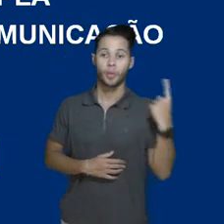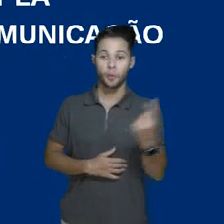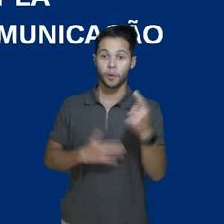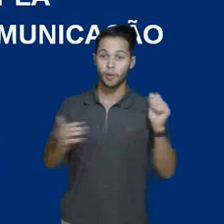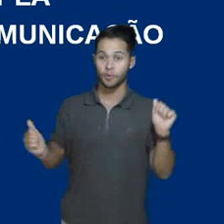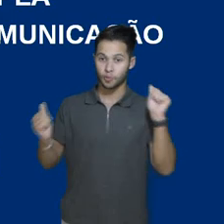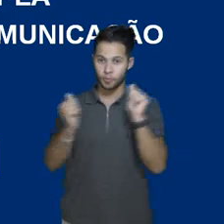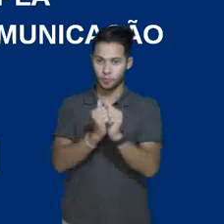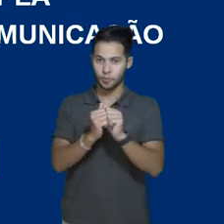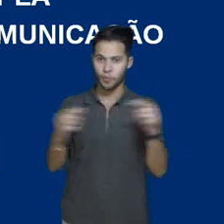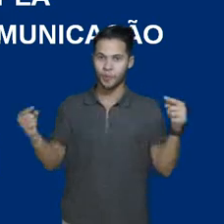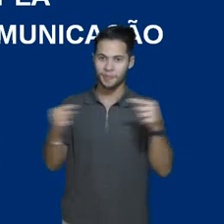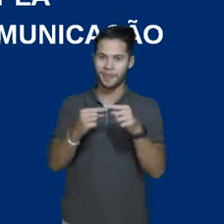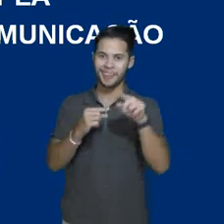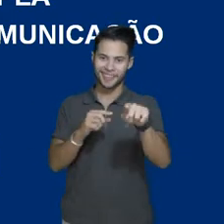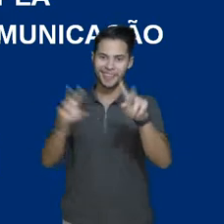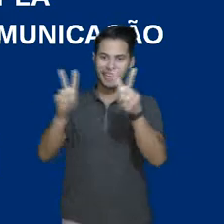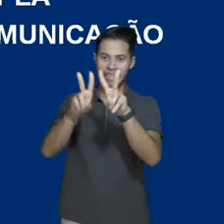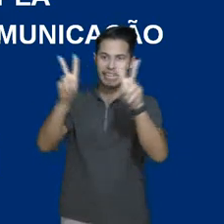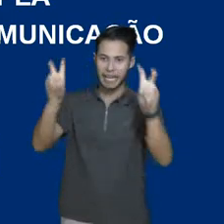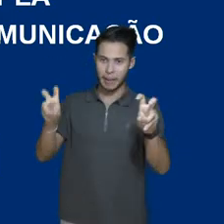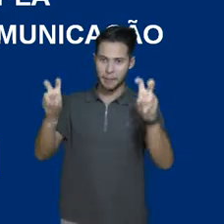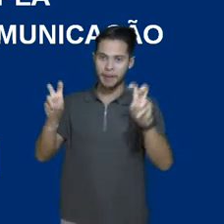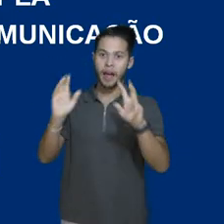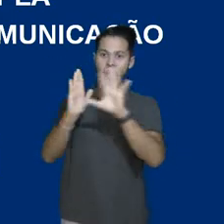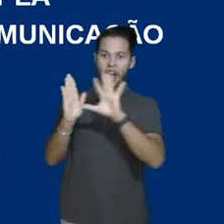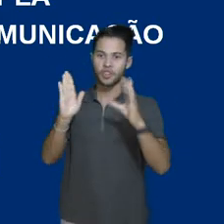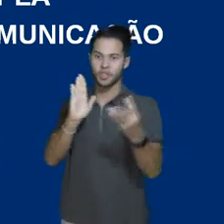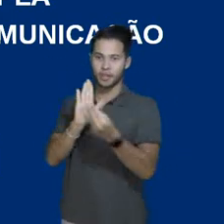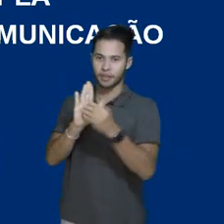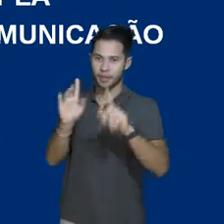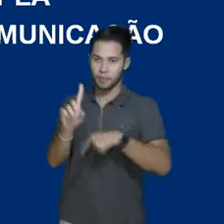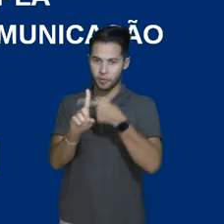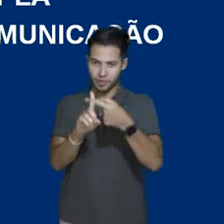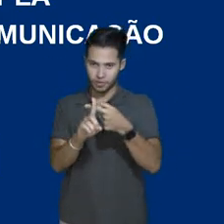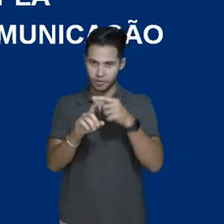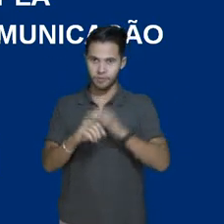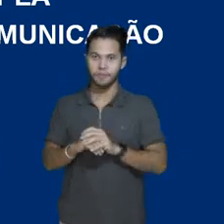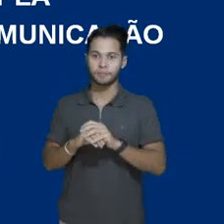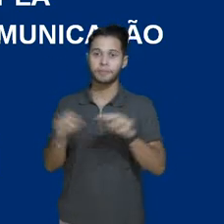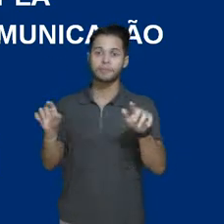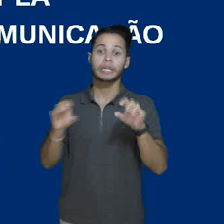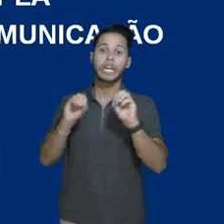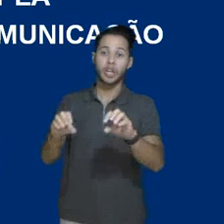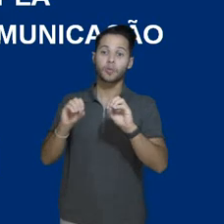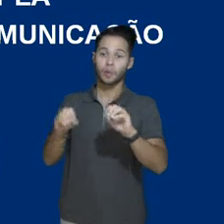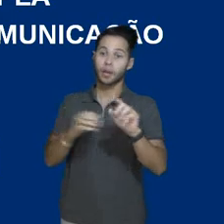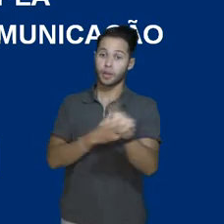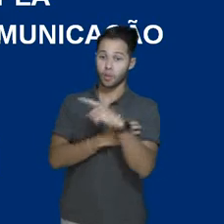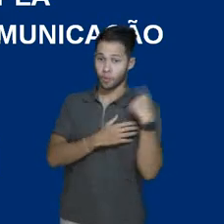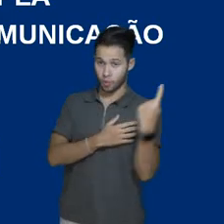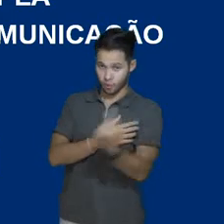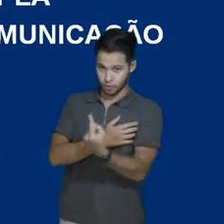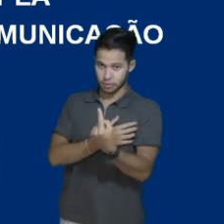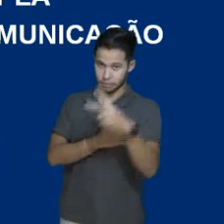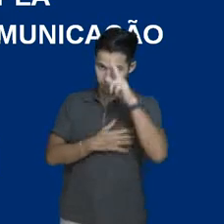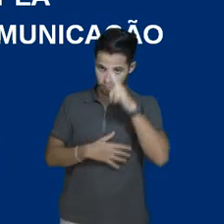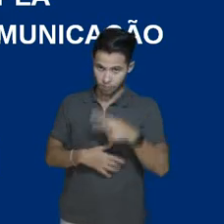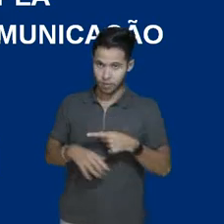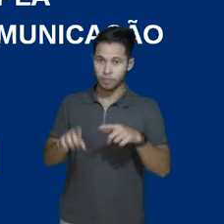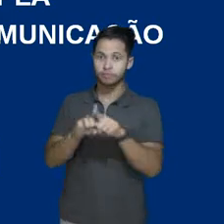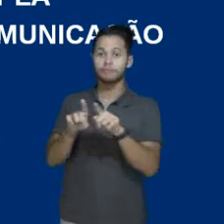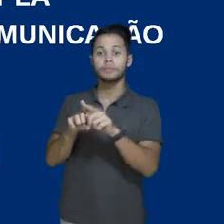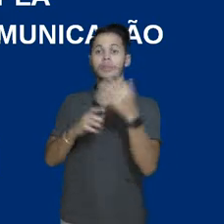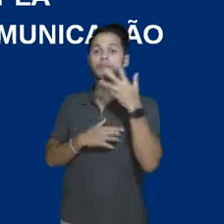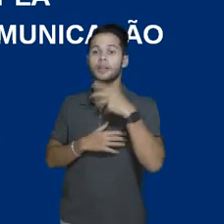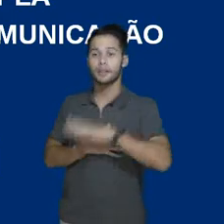positiva é fundamental educar cada cidadão e criança e a nós mesmos porque veja que às vezes o pai ele entra na linha por